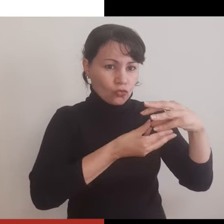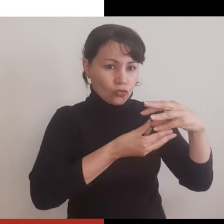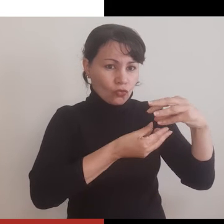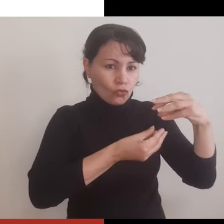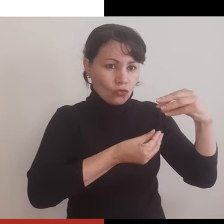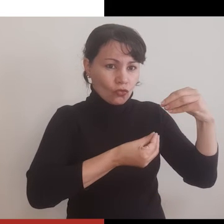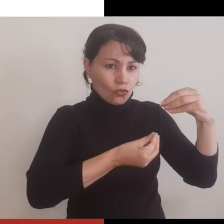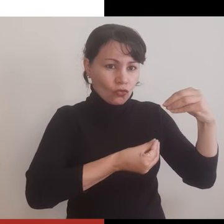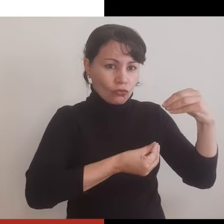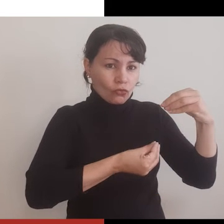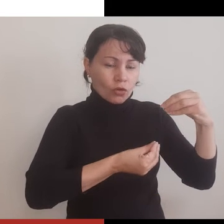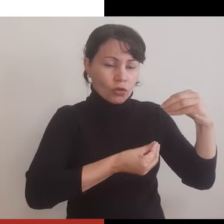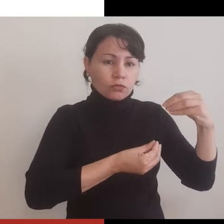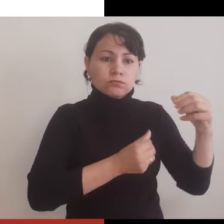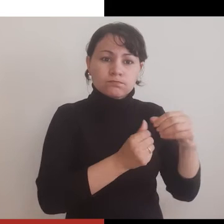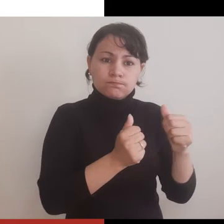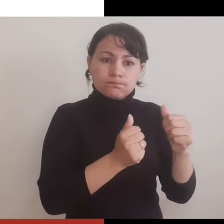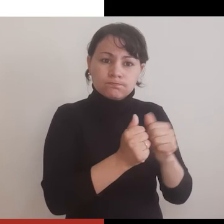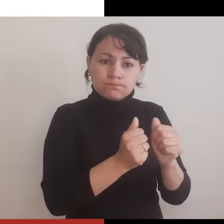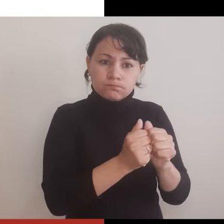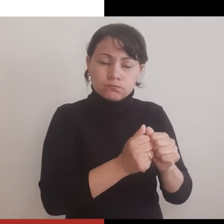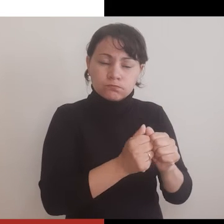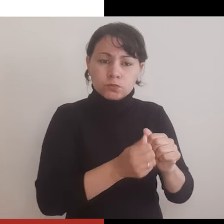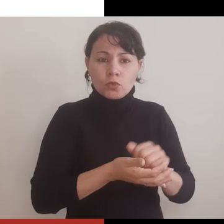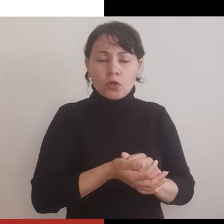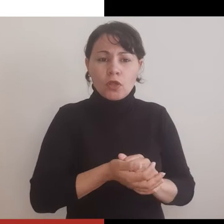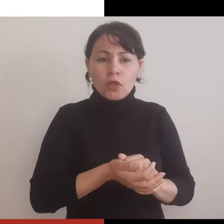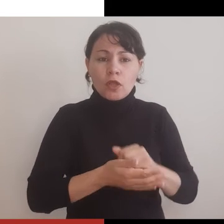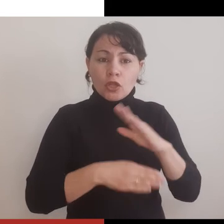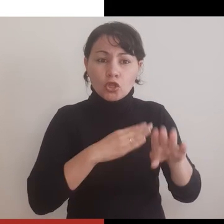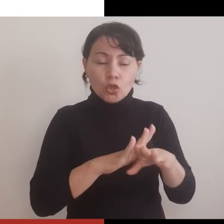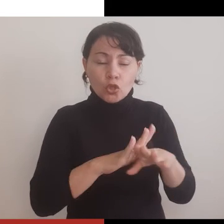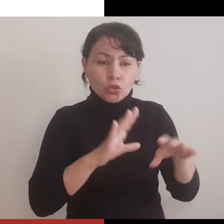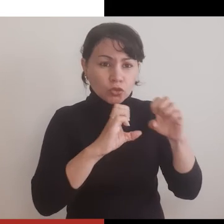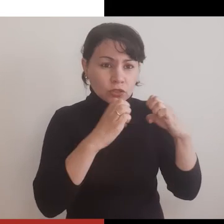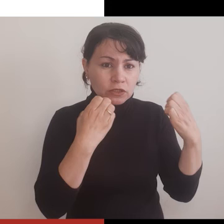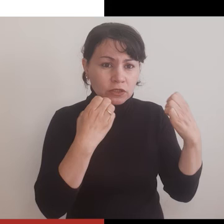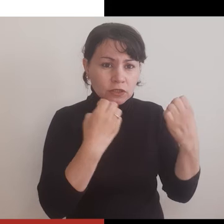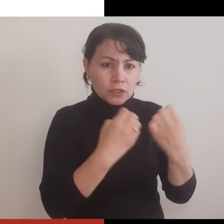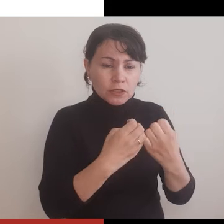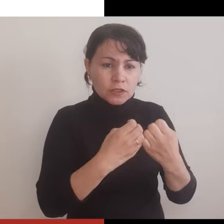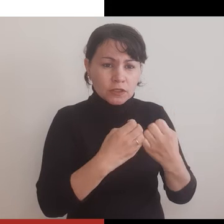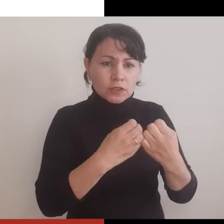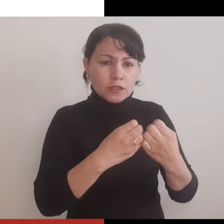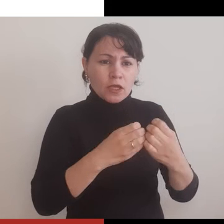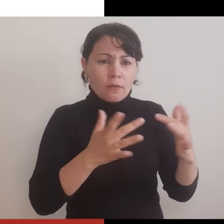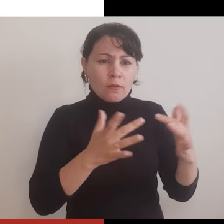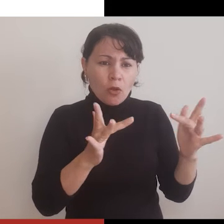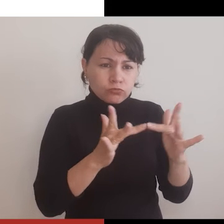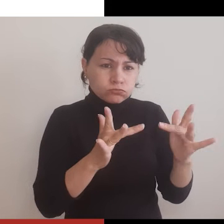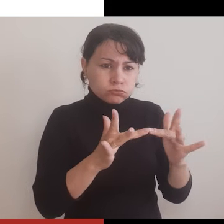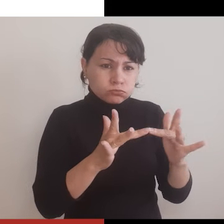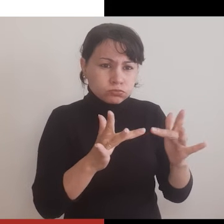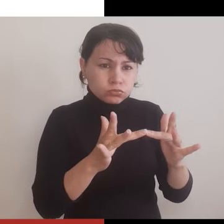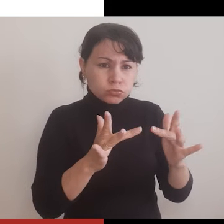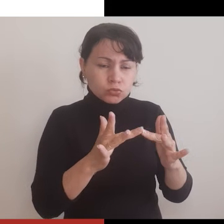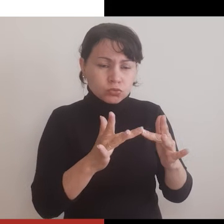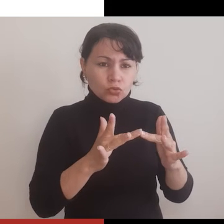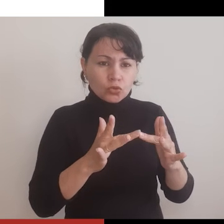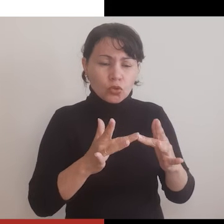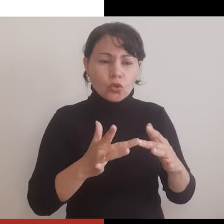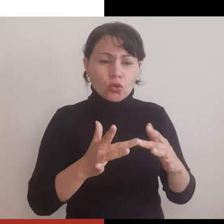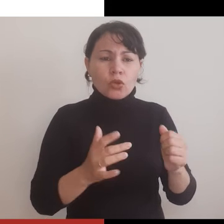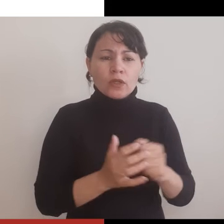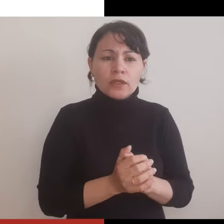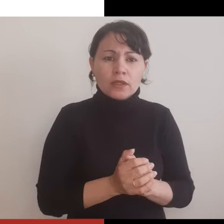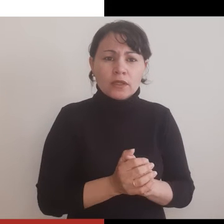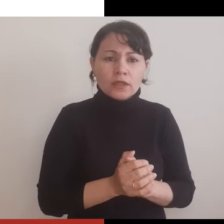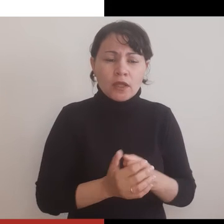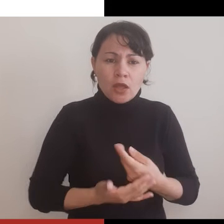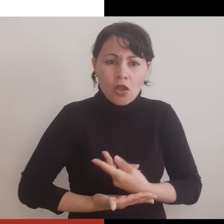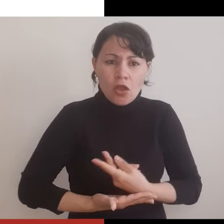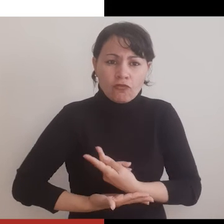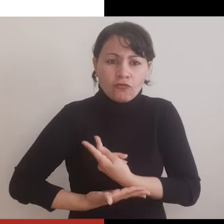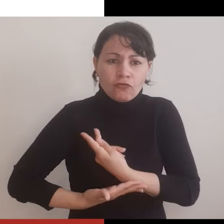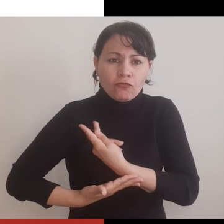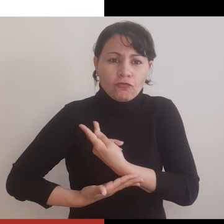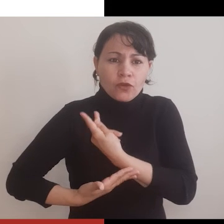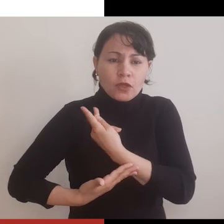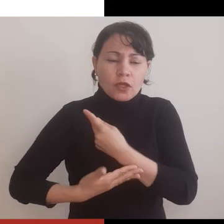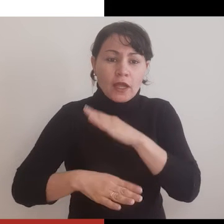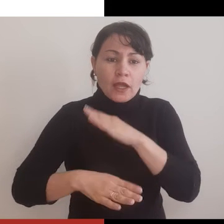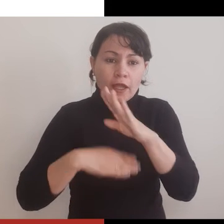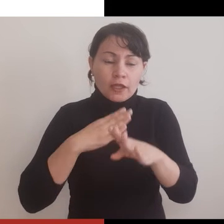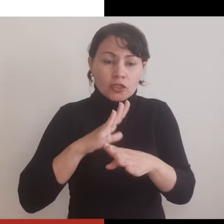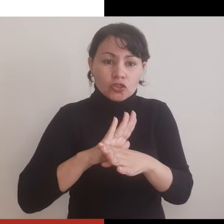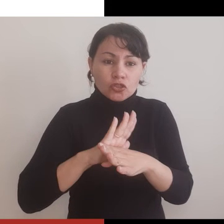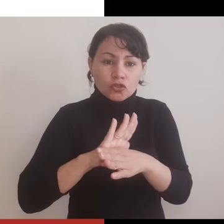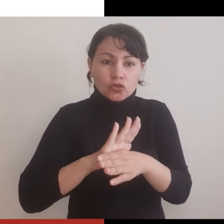bolsa pressórica, e aí todo esse sistema e ligado, né, e conectado ao monitor cardíaco também, e aí todo esse